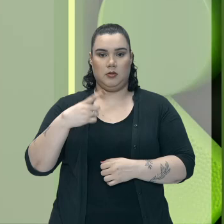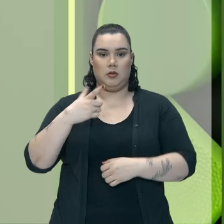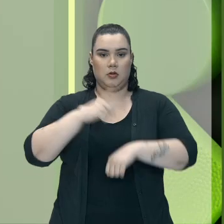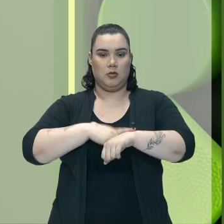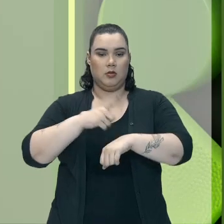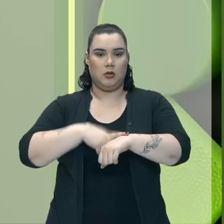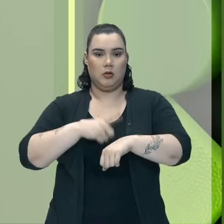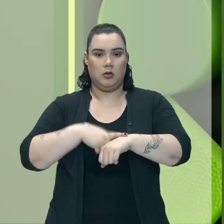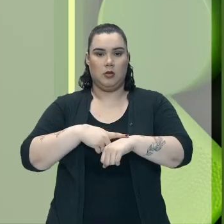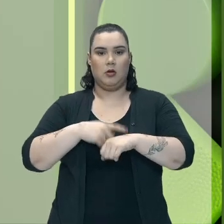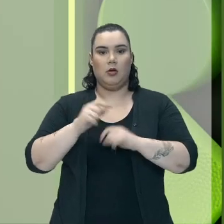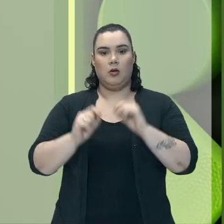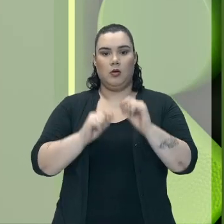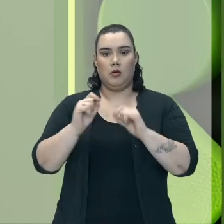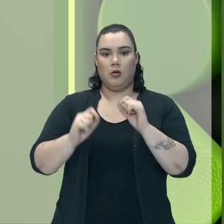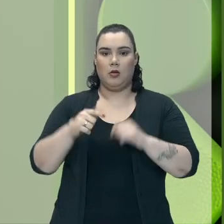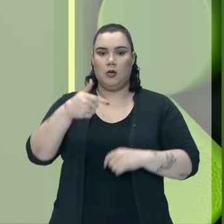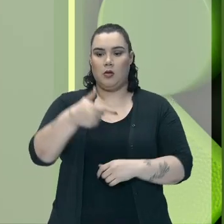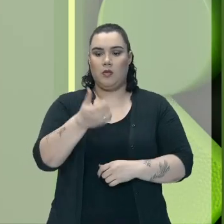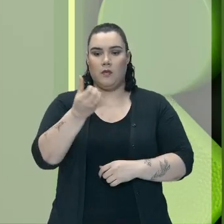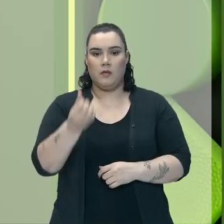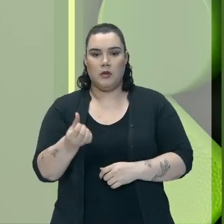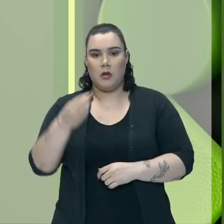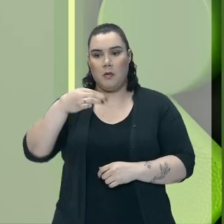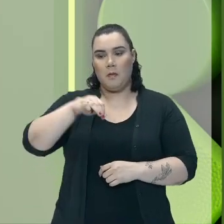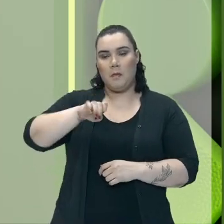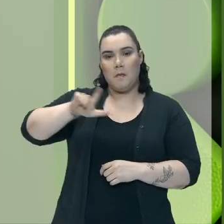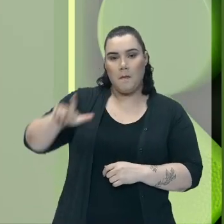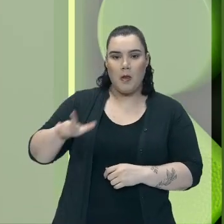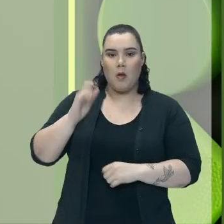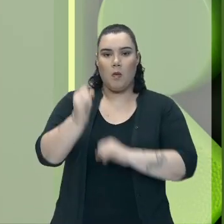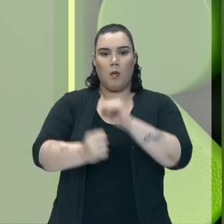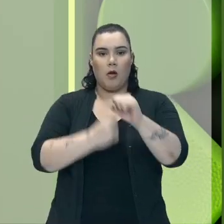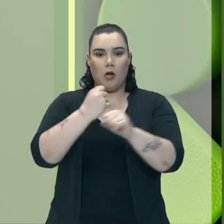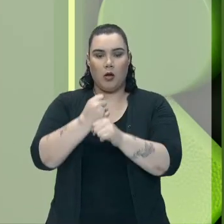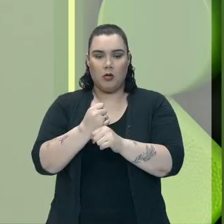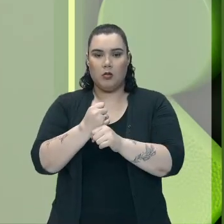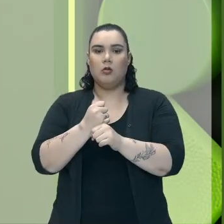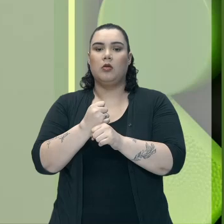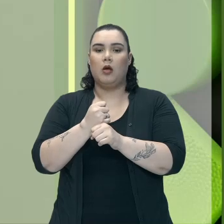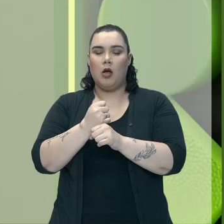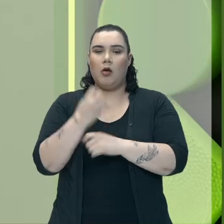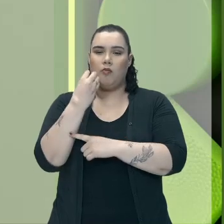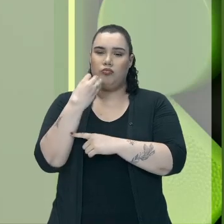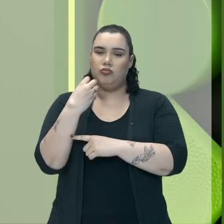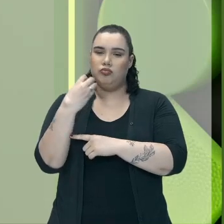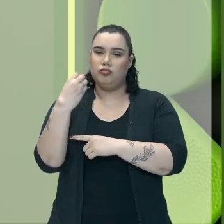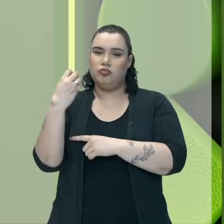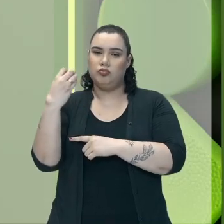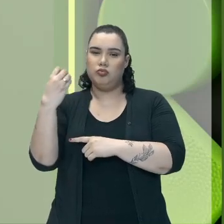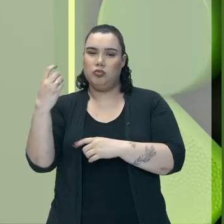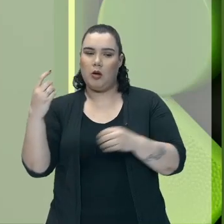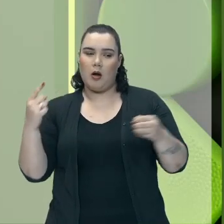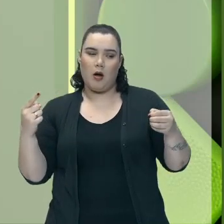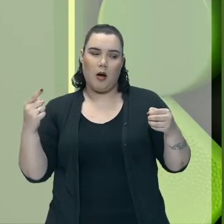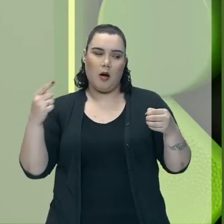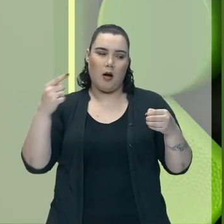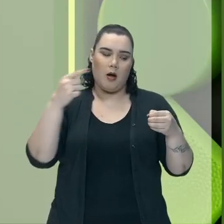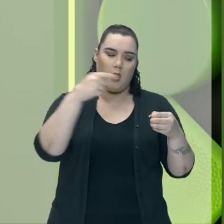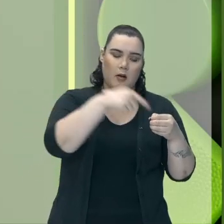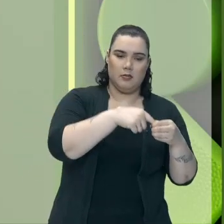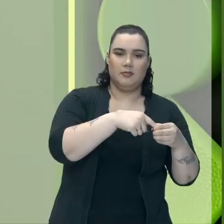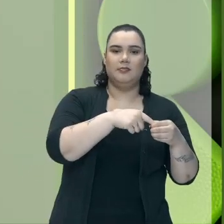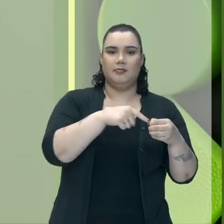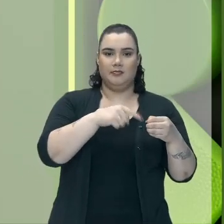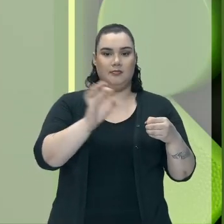de 26 mil anos para chegar até o centro da nossa própria galáxia. E